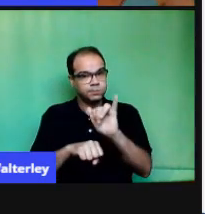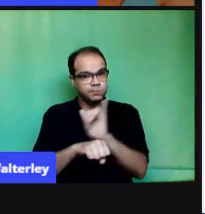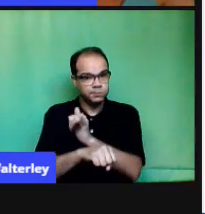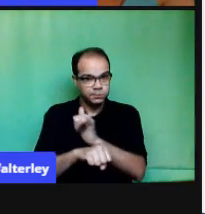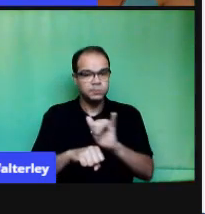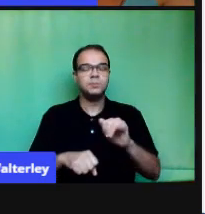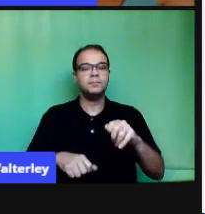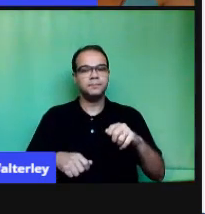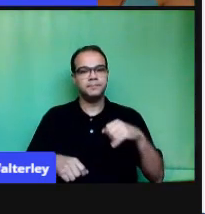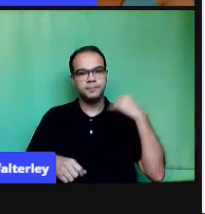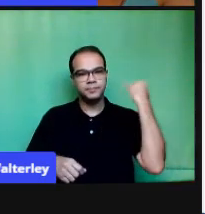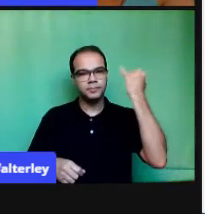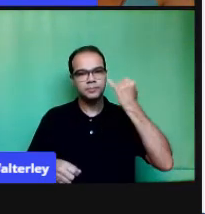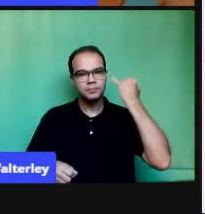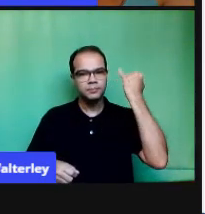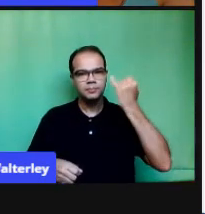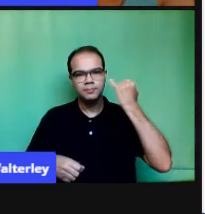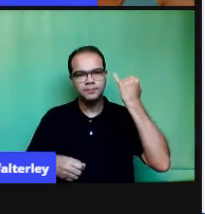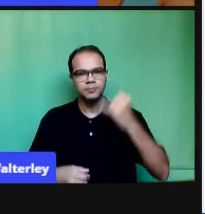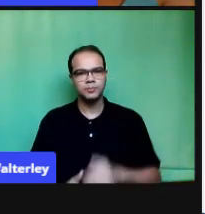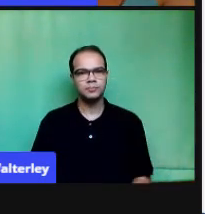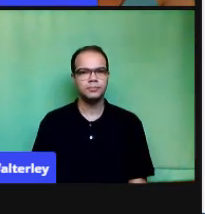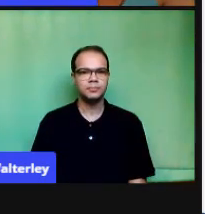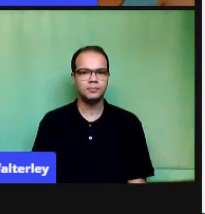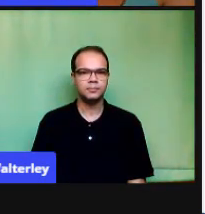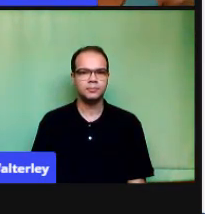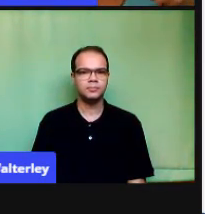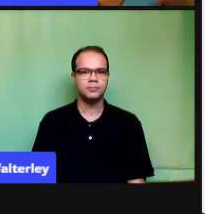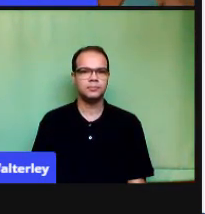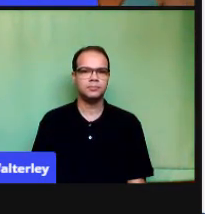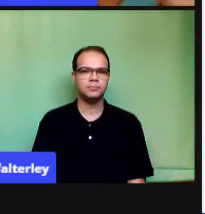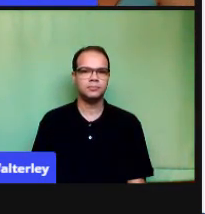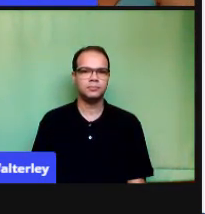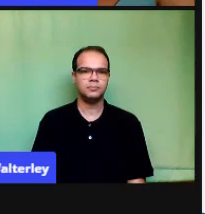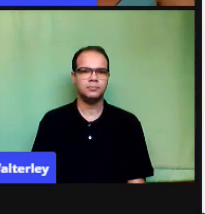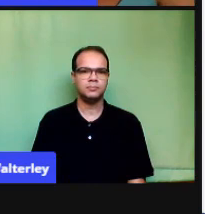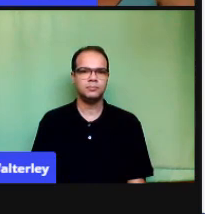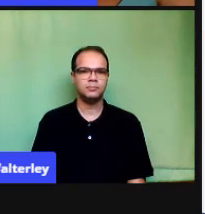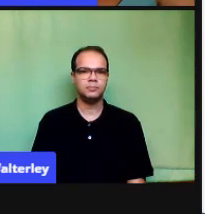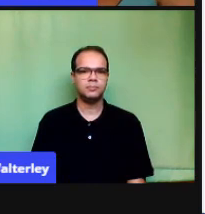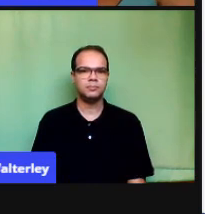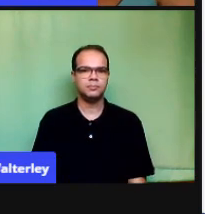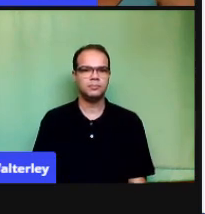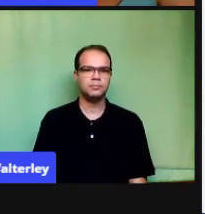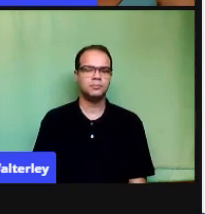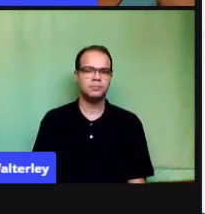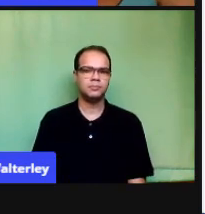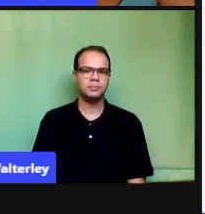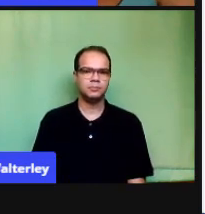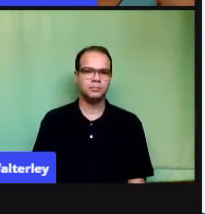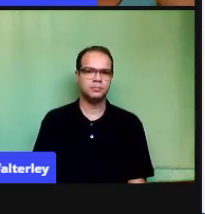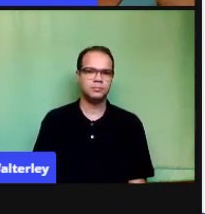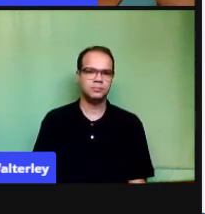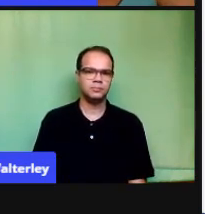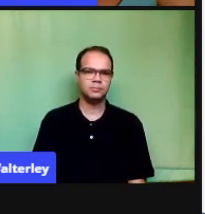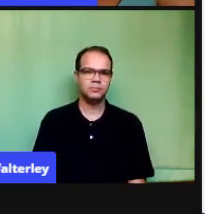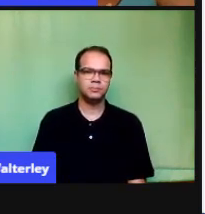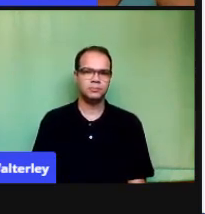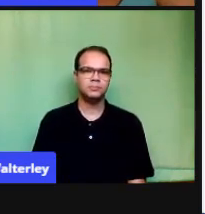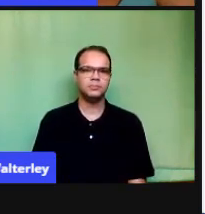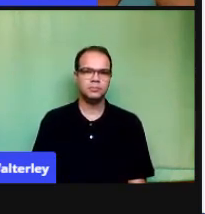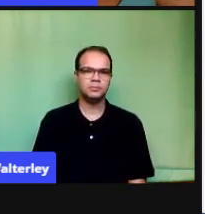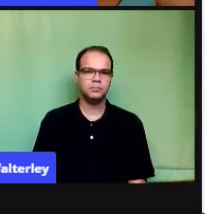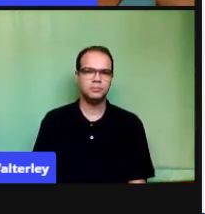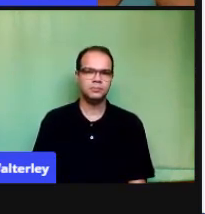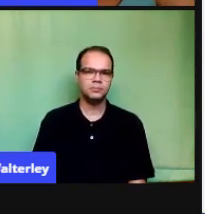uma estratégia de lucro, agregando também produção de madeira.